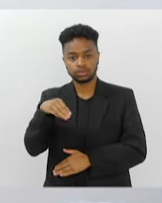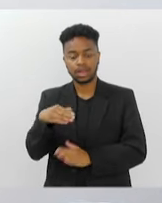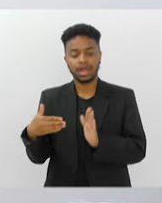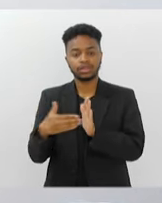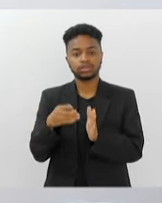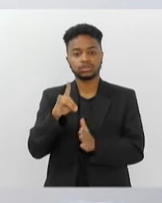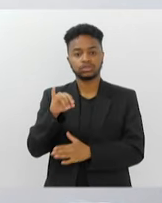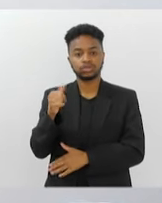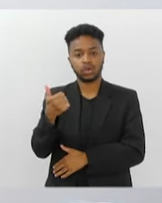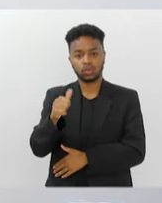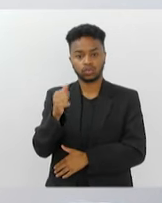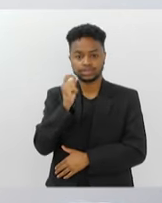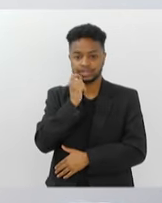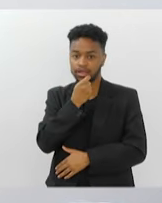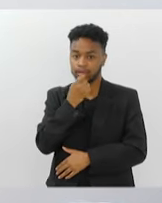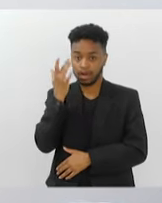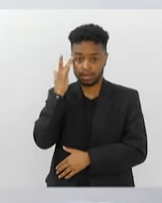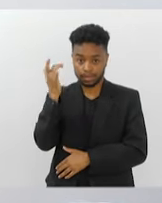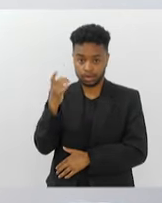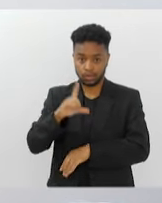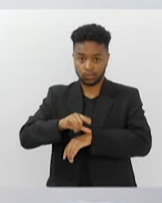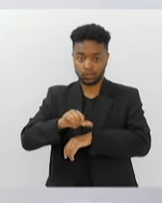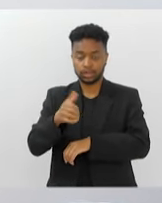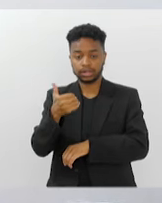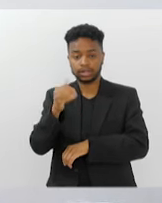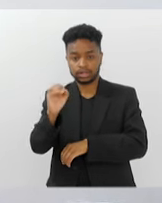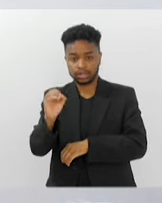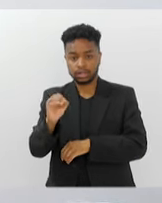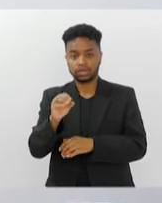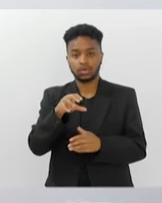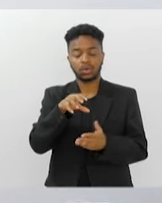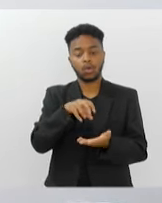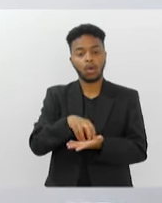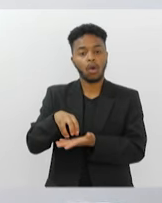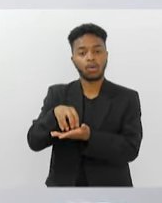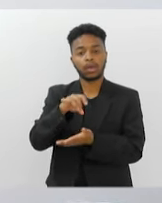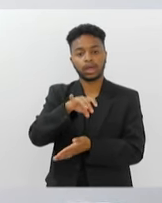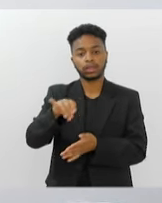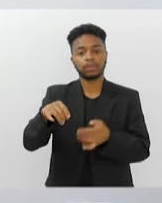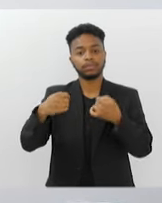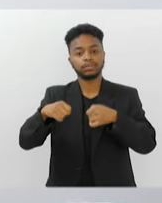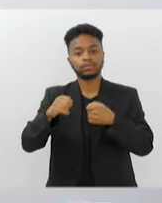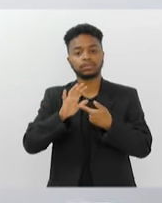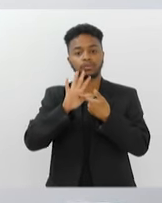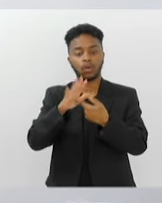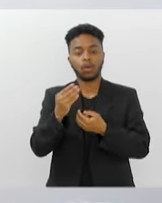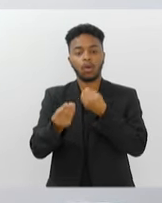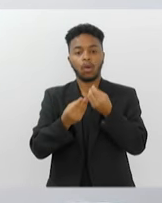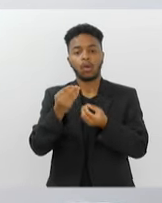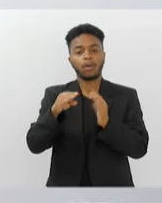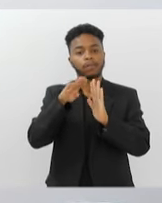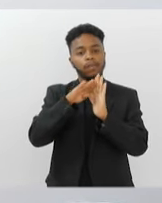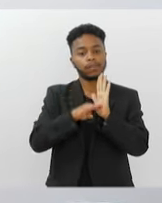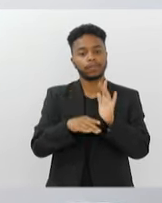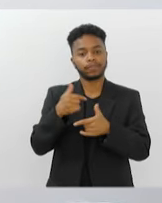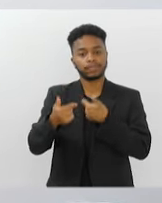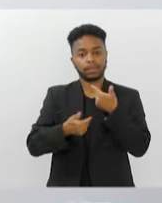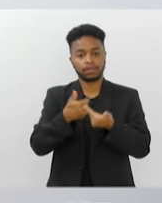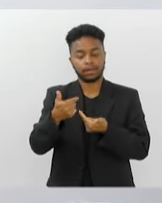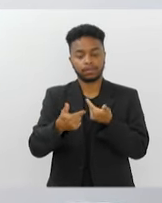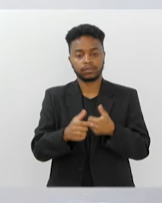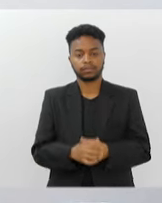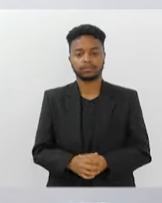11 de setembro amanhã às 10 horas os referidos órgãos deverão protocolar oficialmente seus planos de trabalho por meio do processo